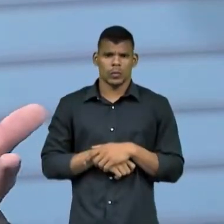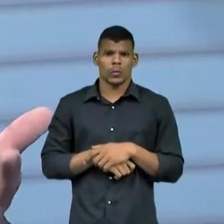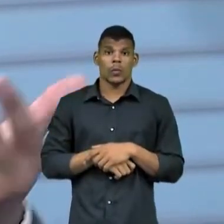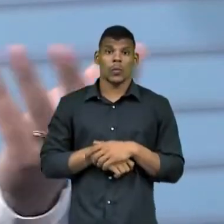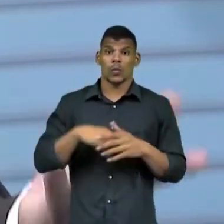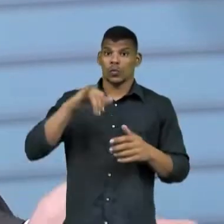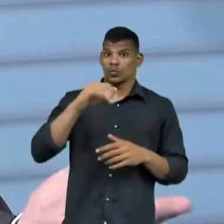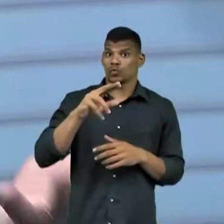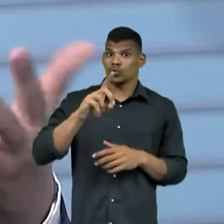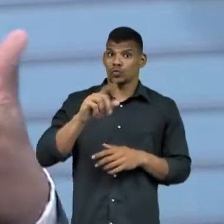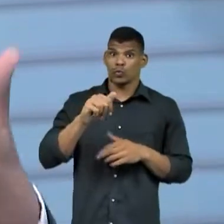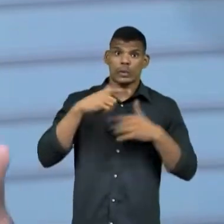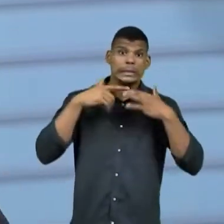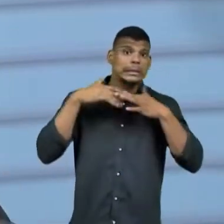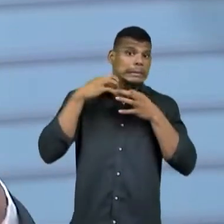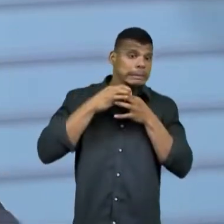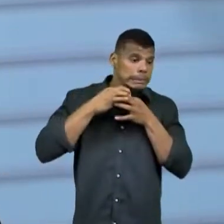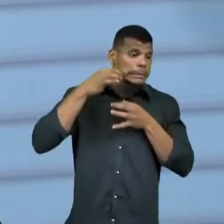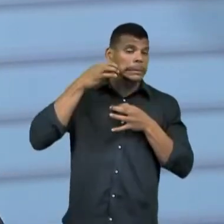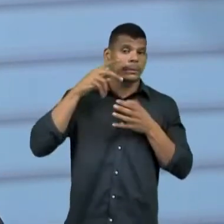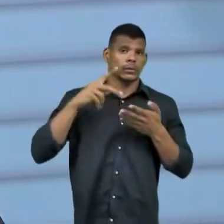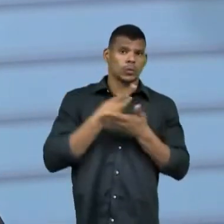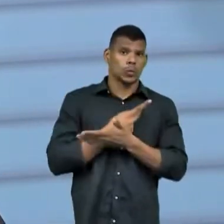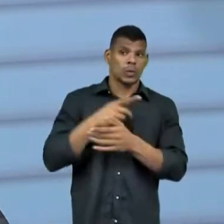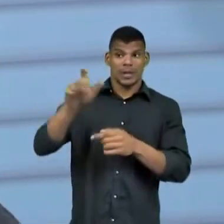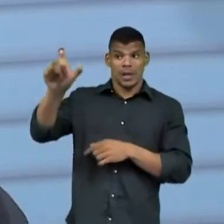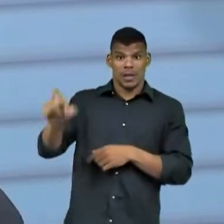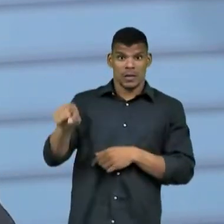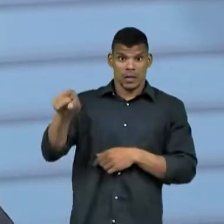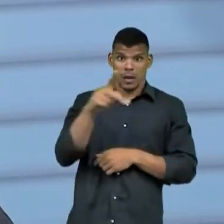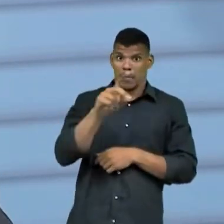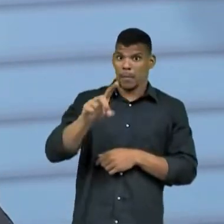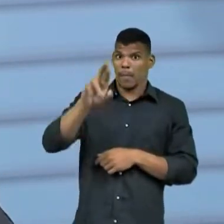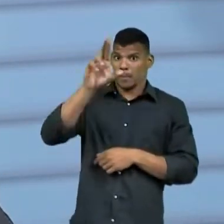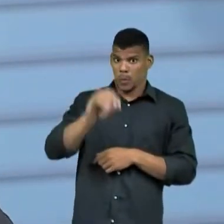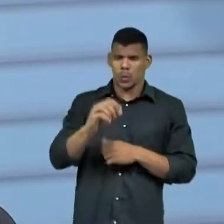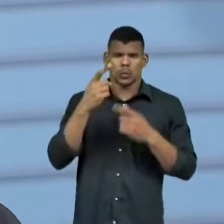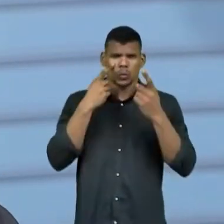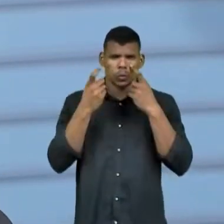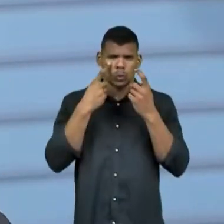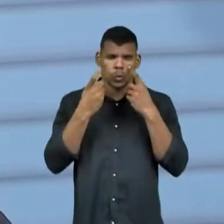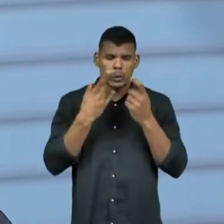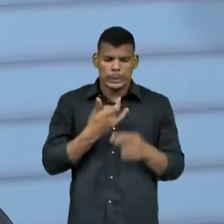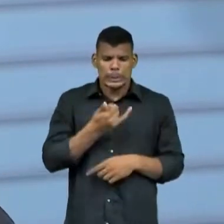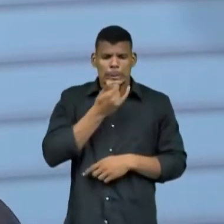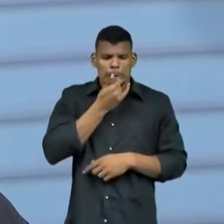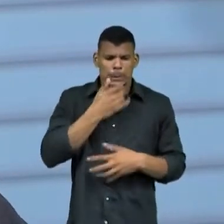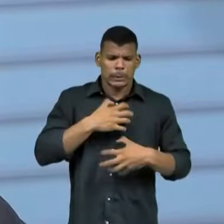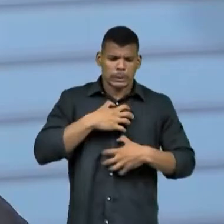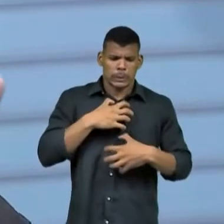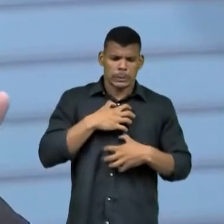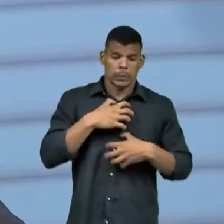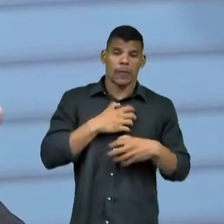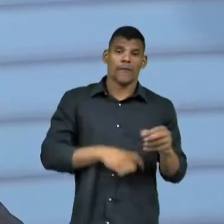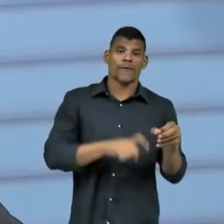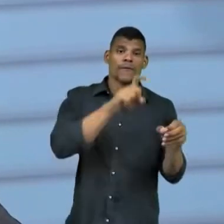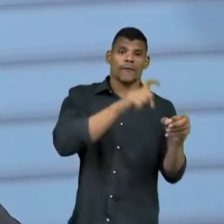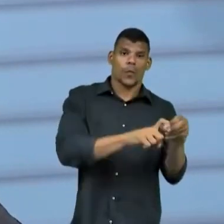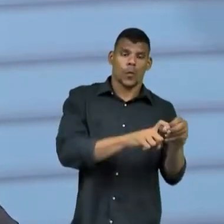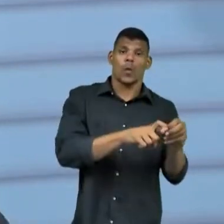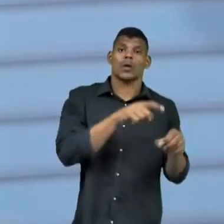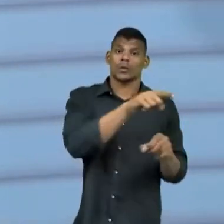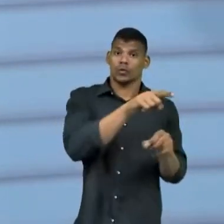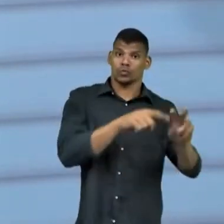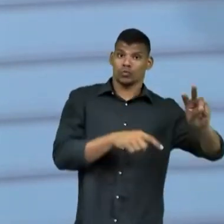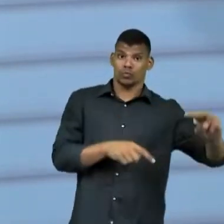não Pedro vai ele ele lamenta ele chora mas ele tem a oportunidade de retornar né então acho que aquele olhar foi que elele diz eu vou cuidar de você eu